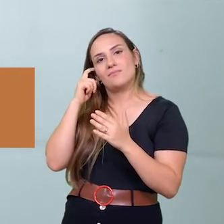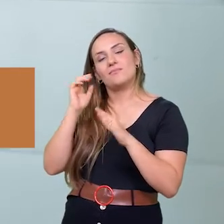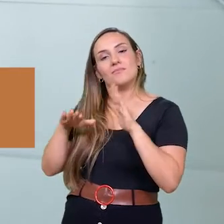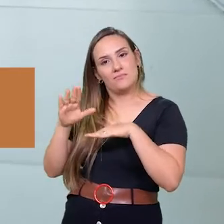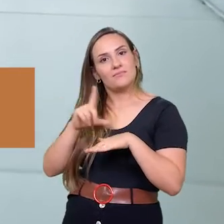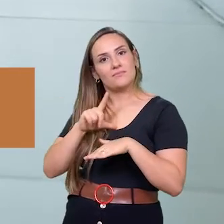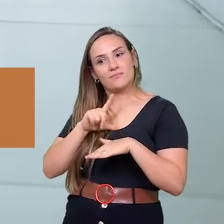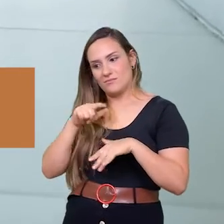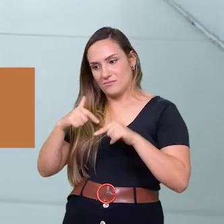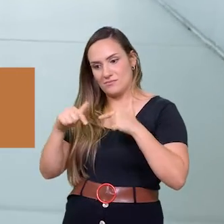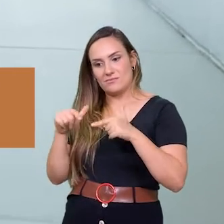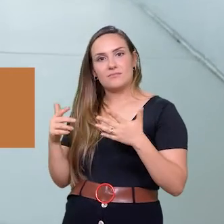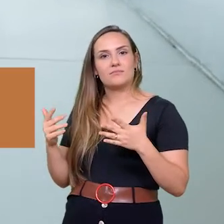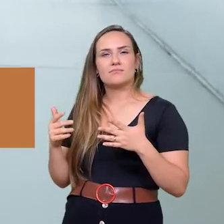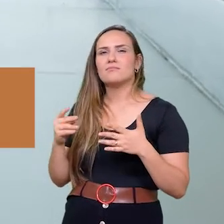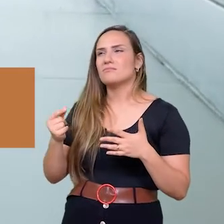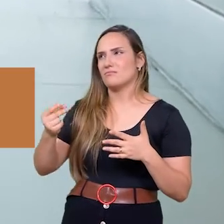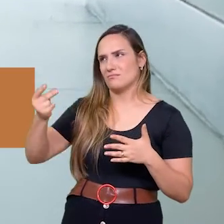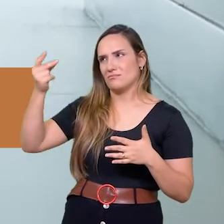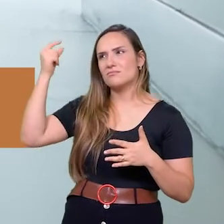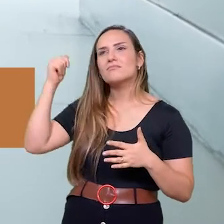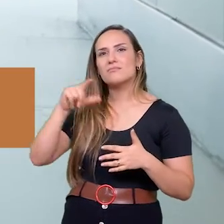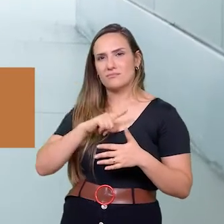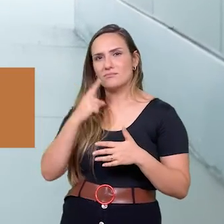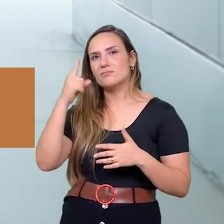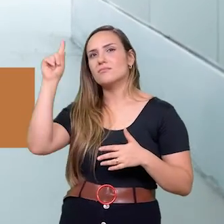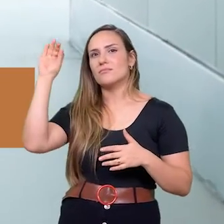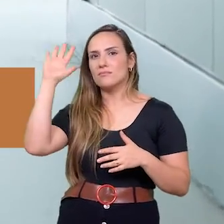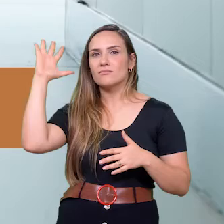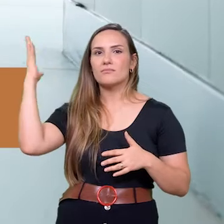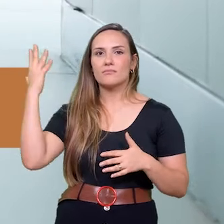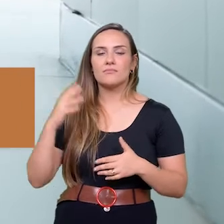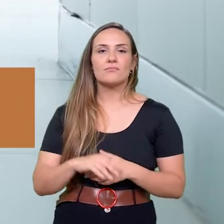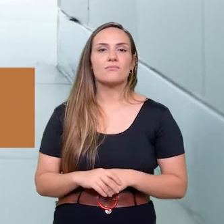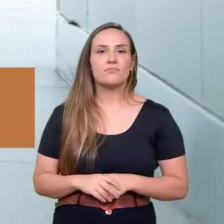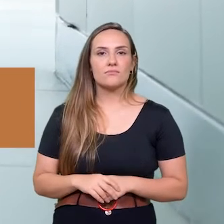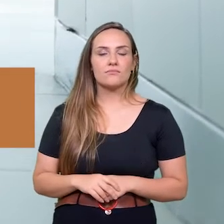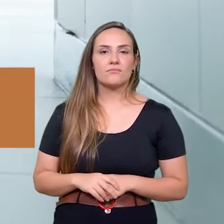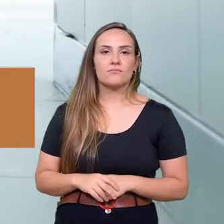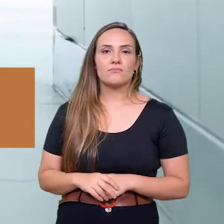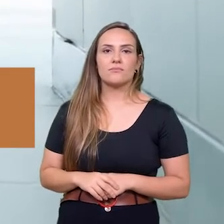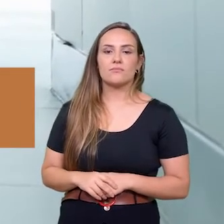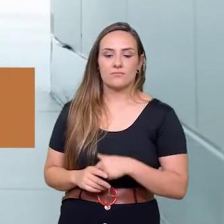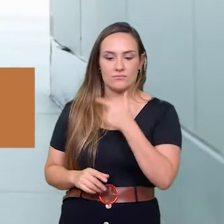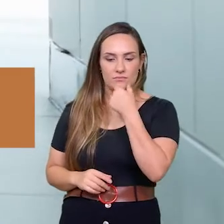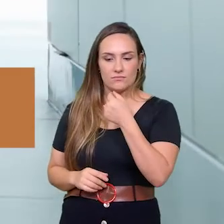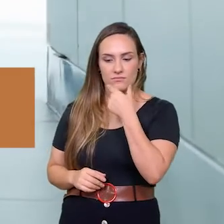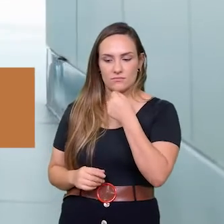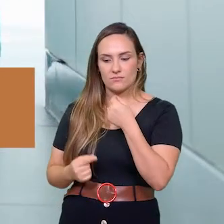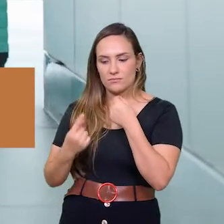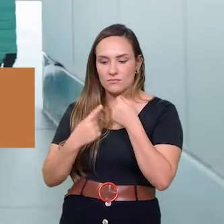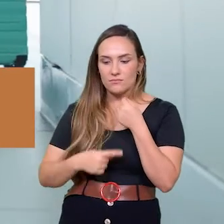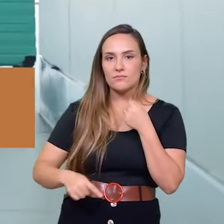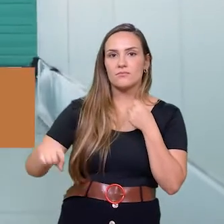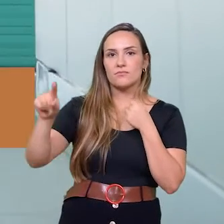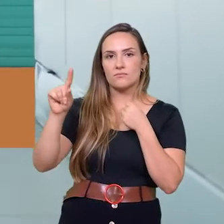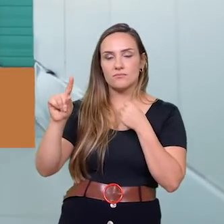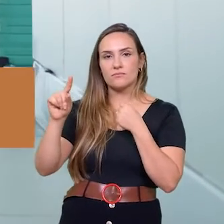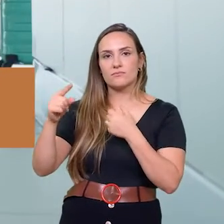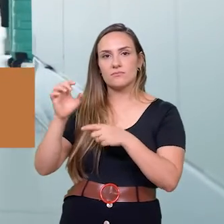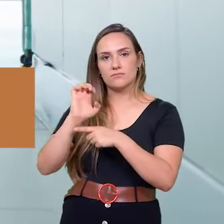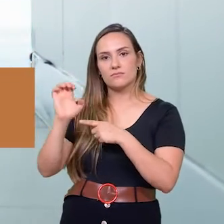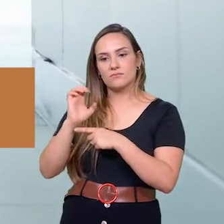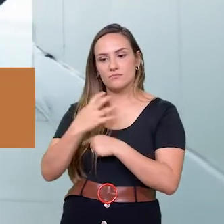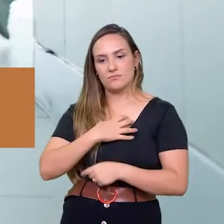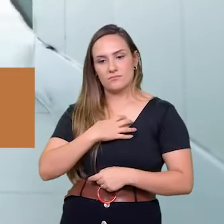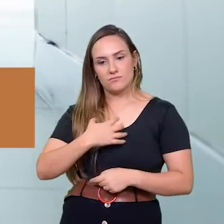vão a trabalho, já tivemos casos assim na Defensoria há muitos anos. Eu atendia um moço que ele foi